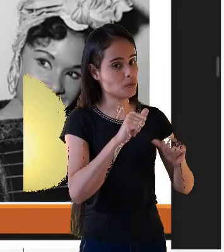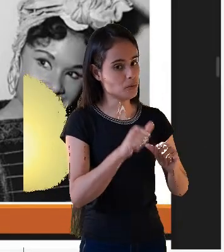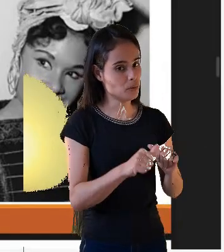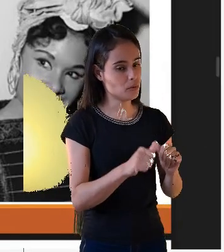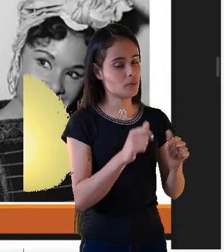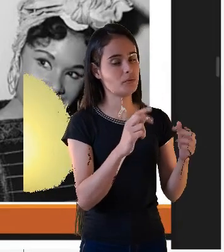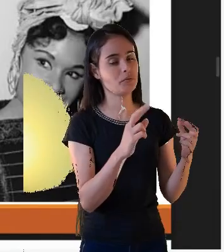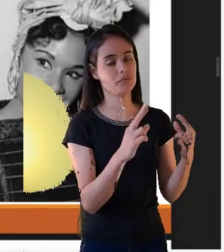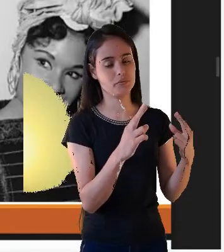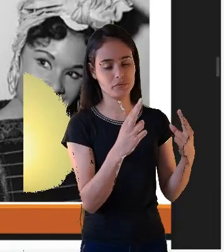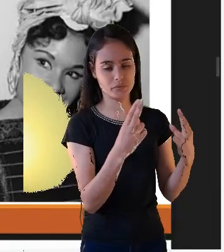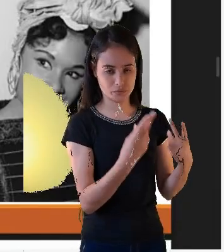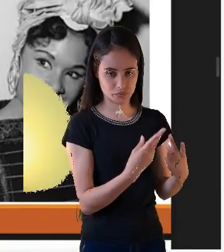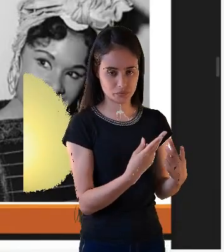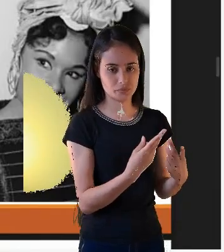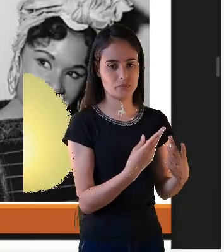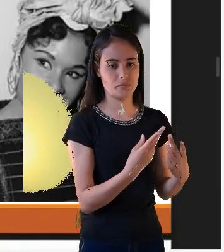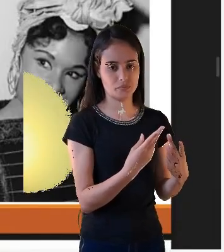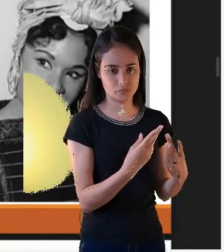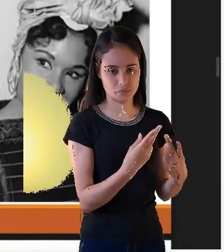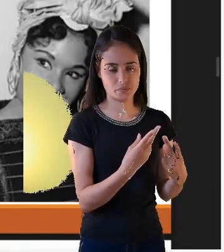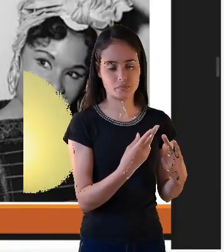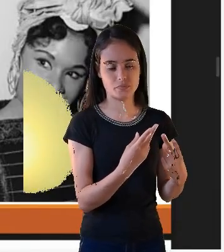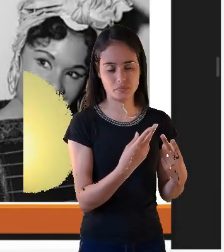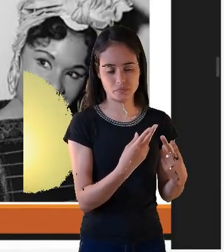assim tão descarado, né?